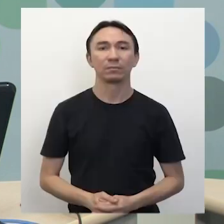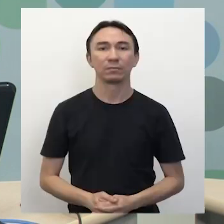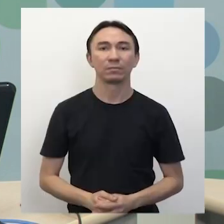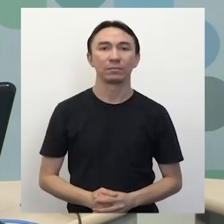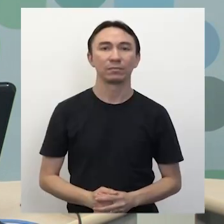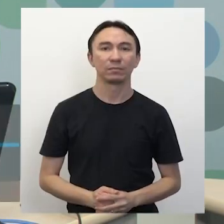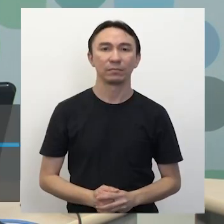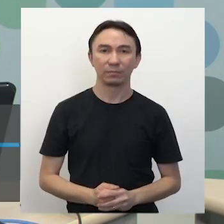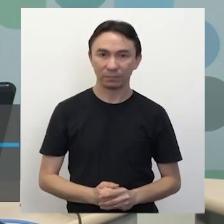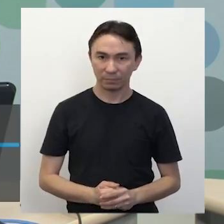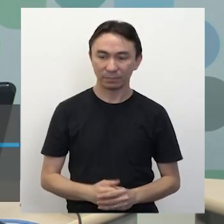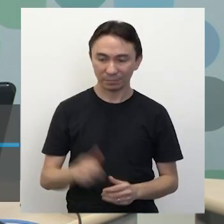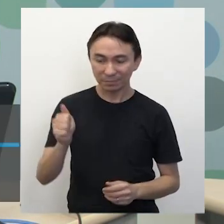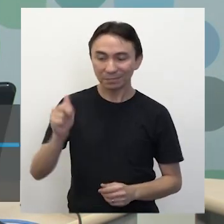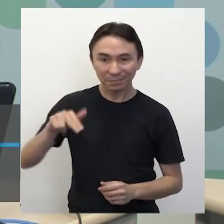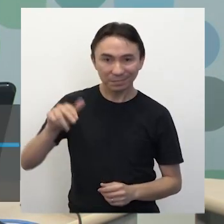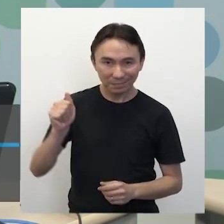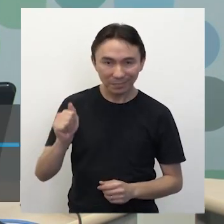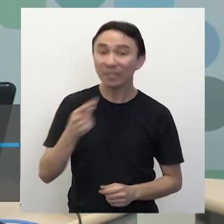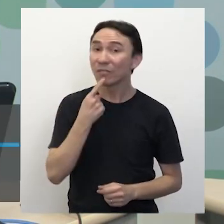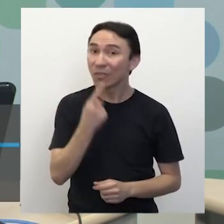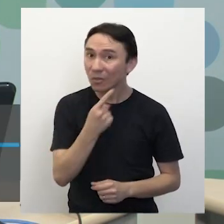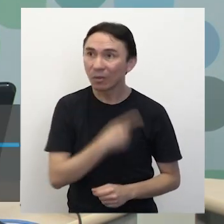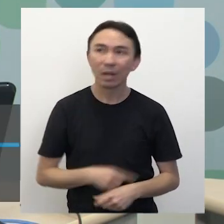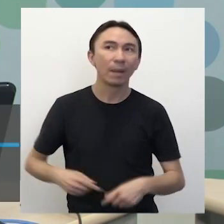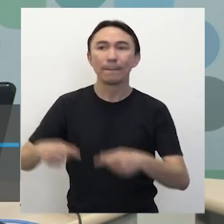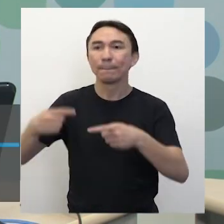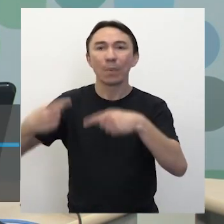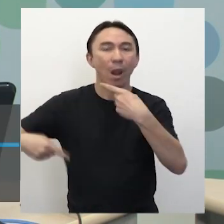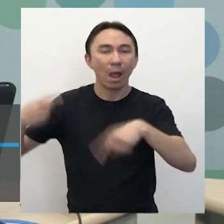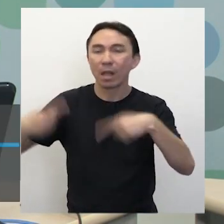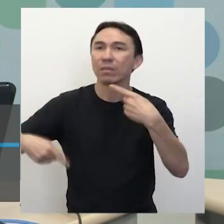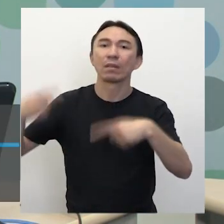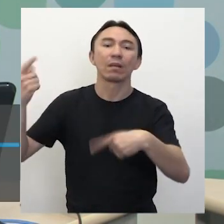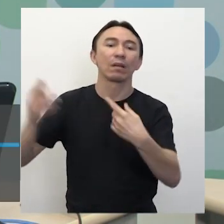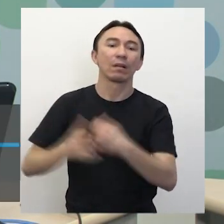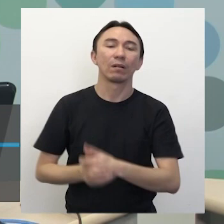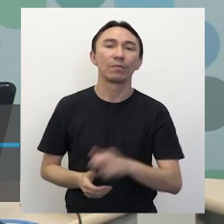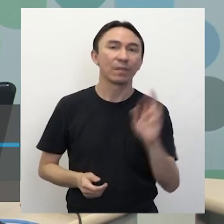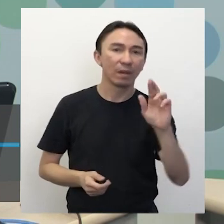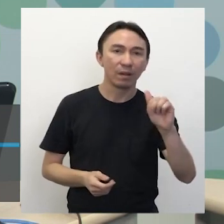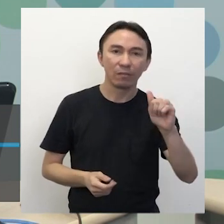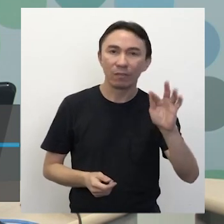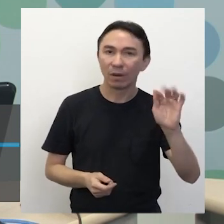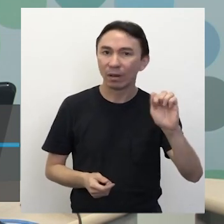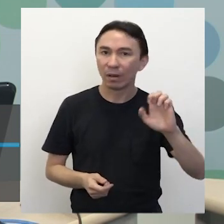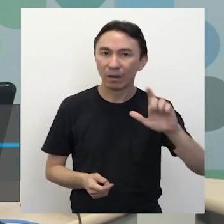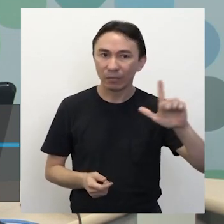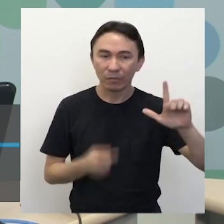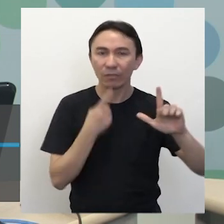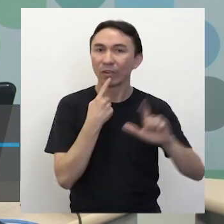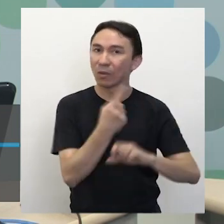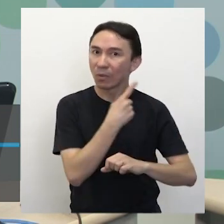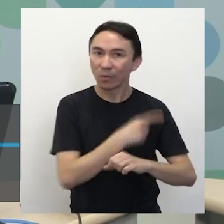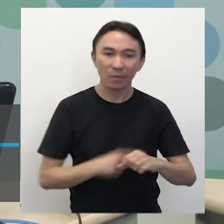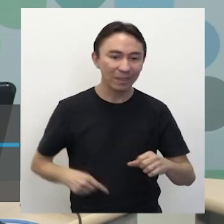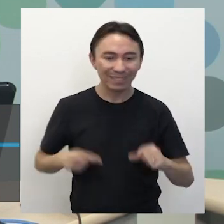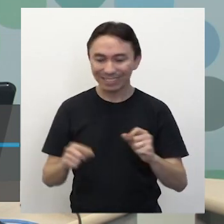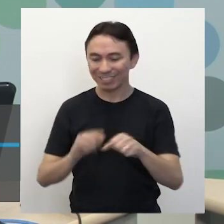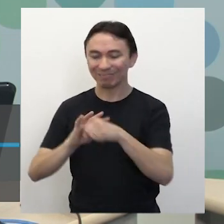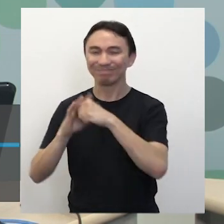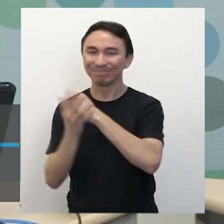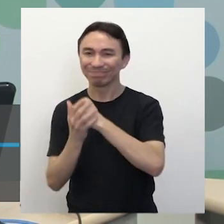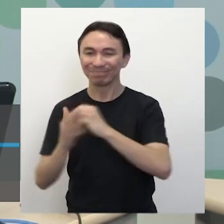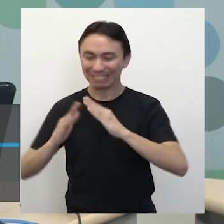A Ana Caroline falou política, o Rafael falou quarentena, teve um aluno também que